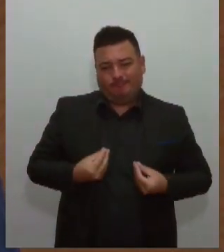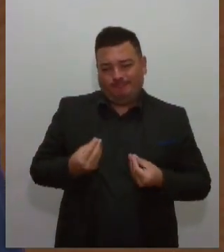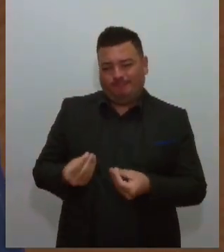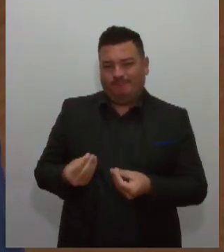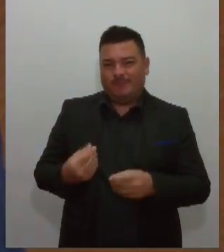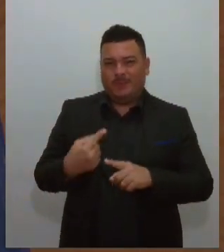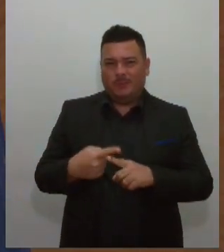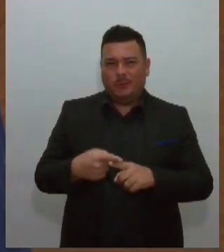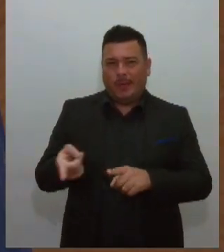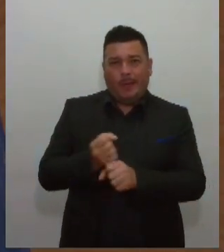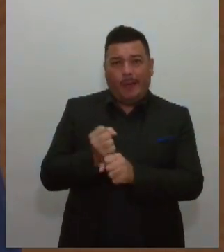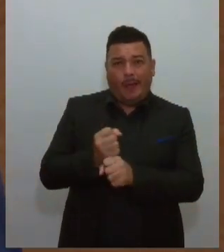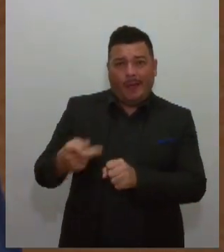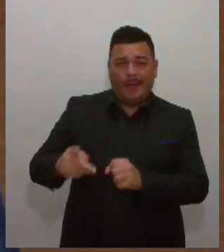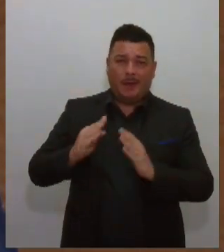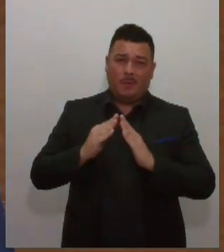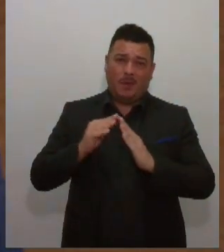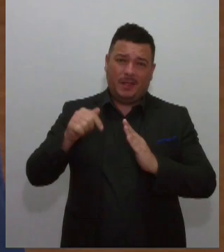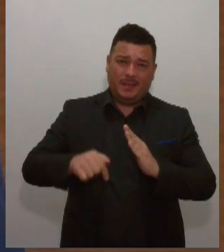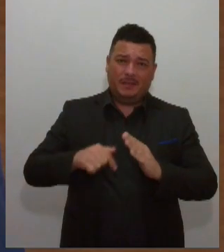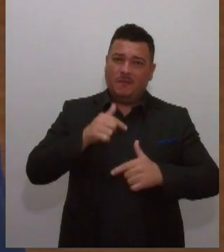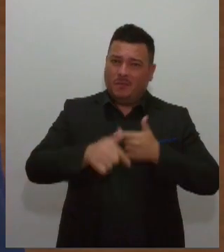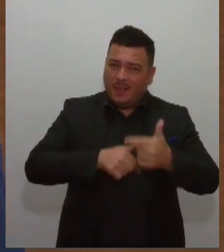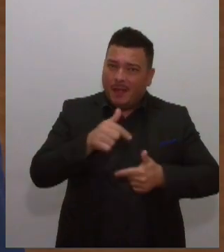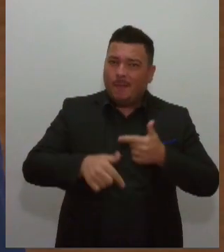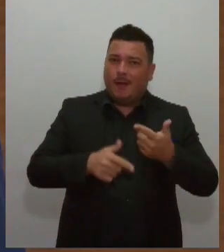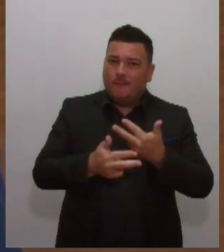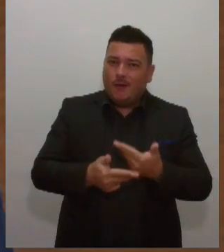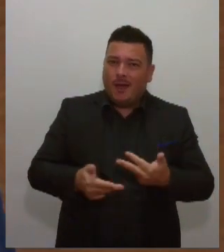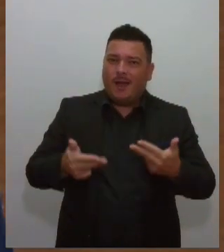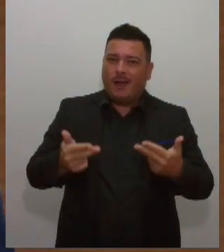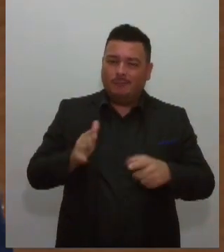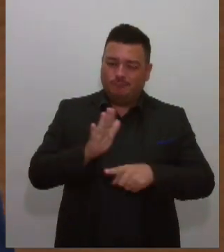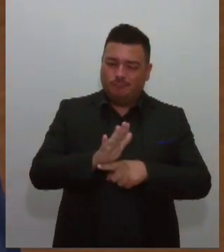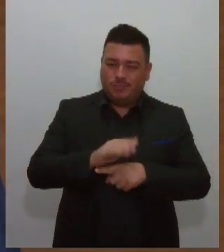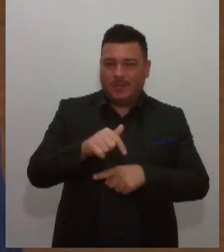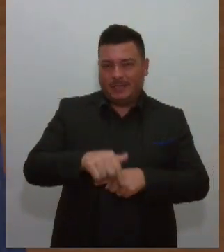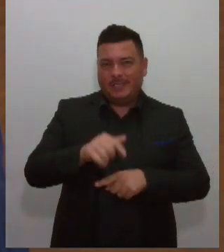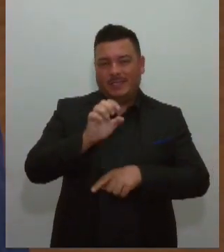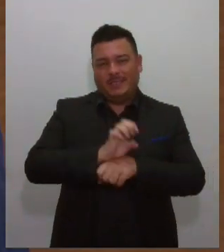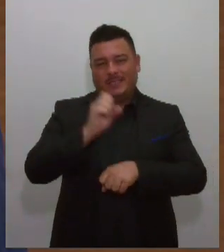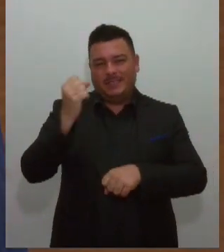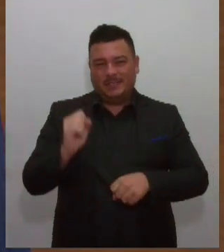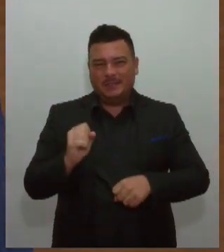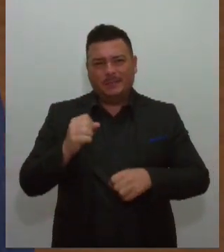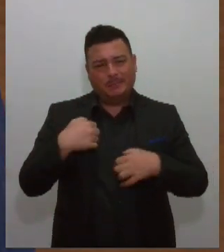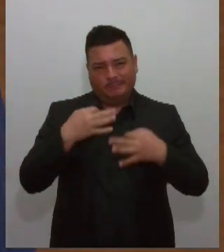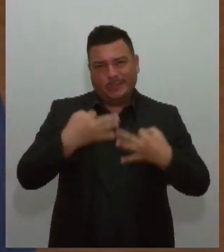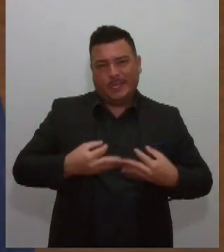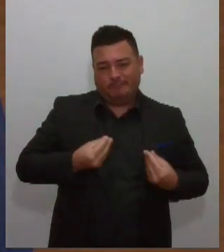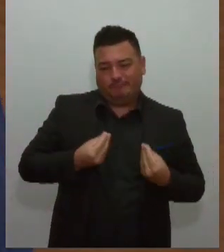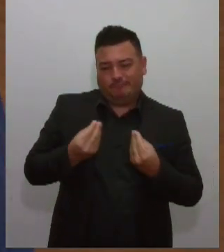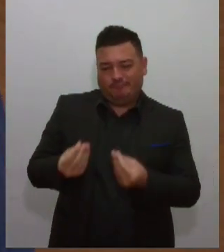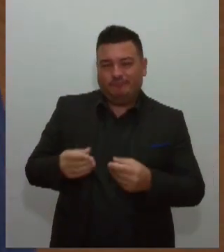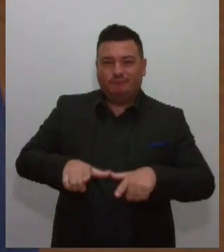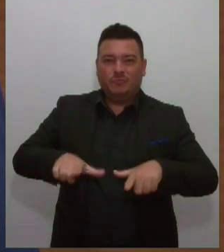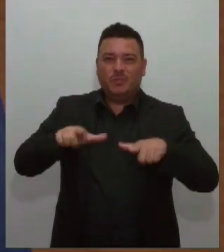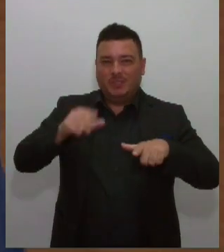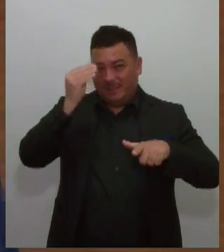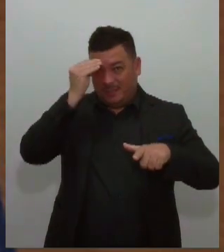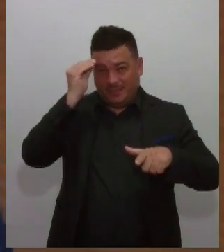em Sergipe, tem muitos trabalhos prestados aqui no estado de Sergipe, nada mais justo de que receber esse título aqui de